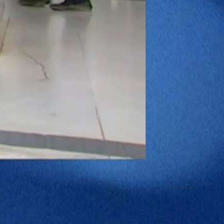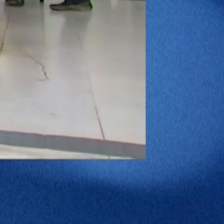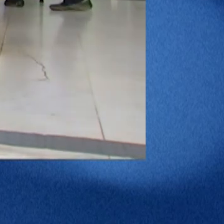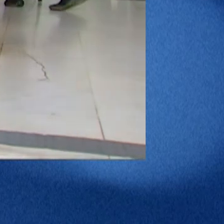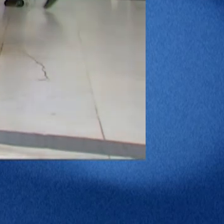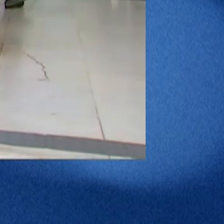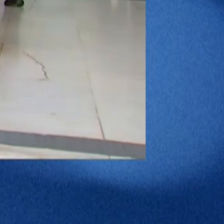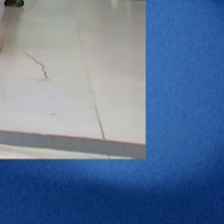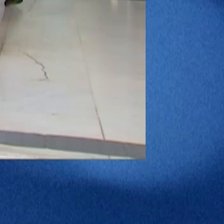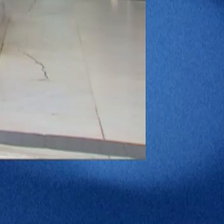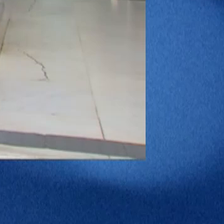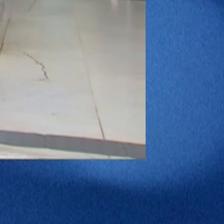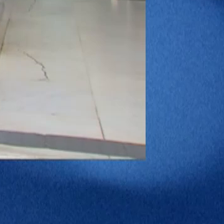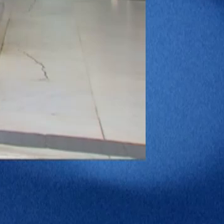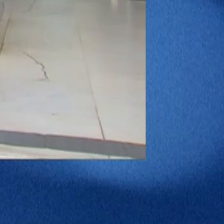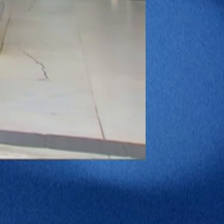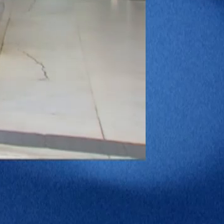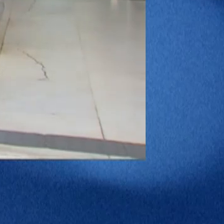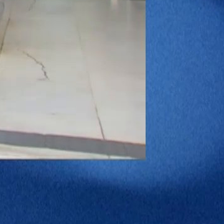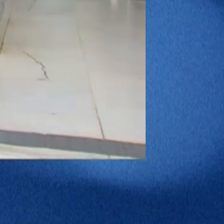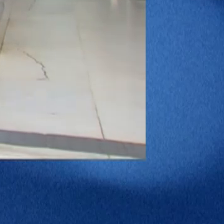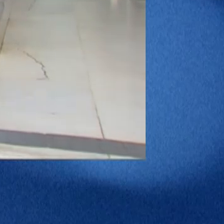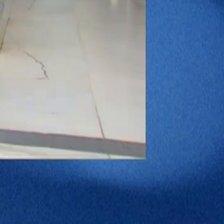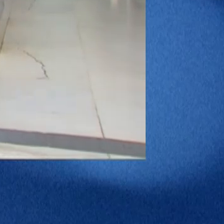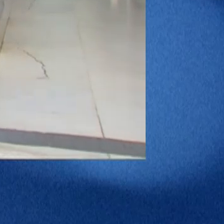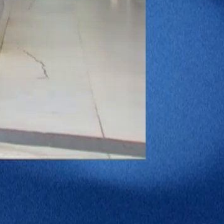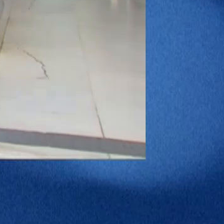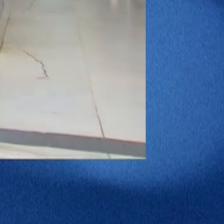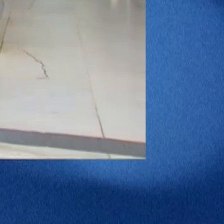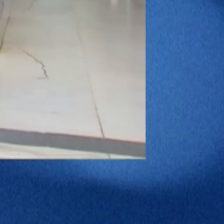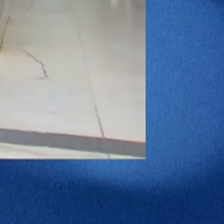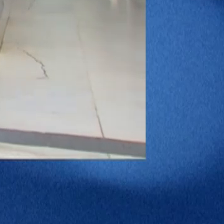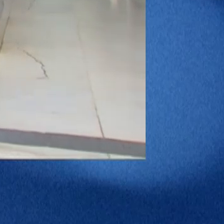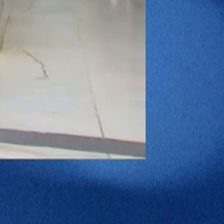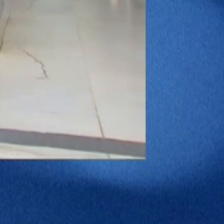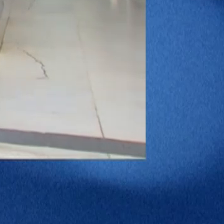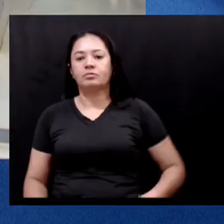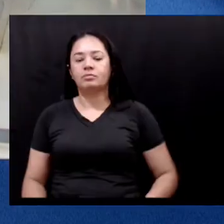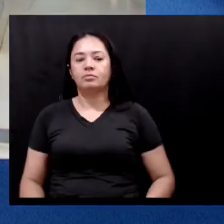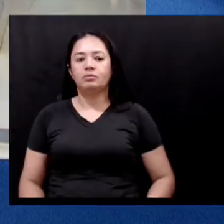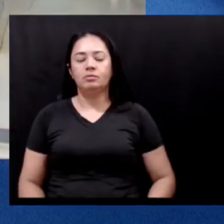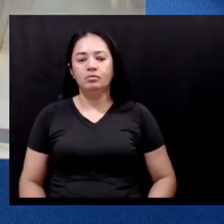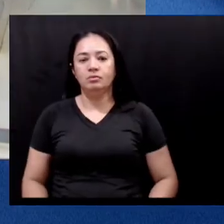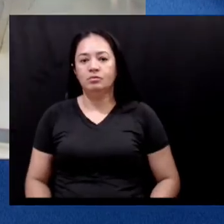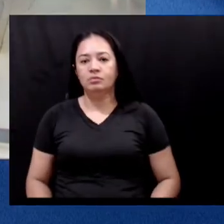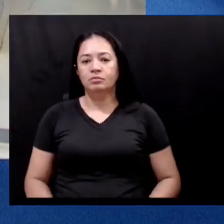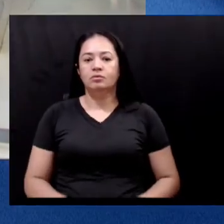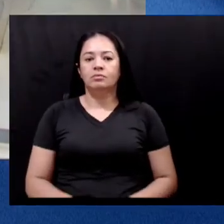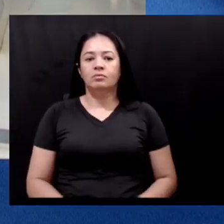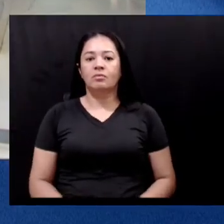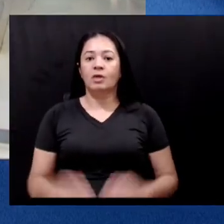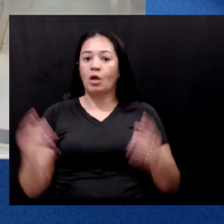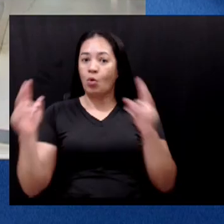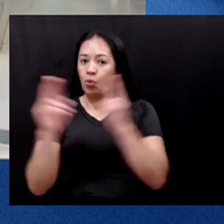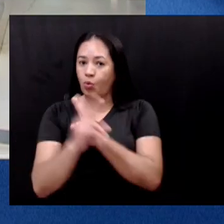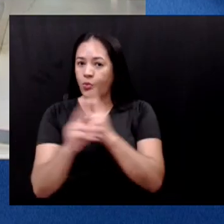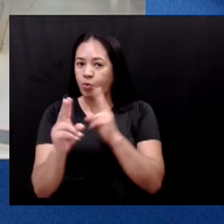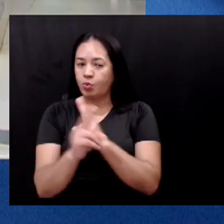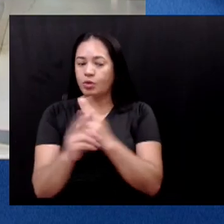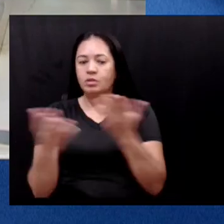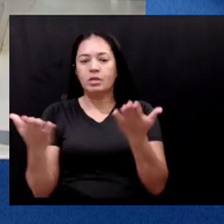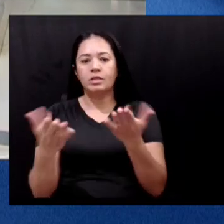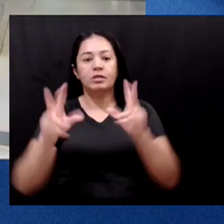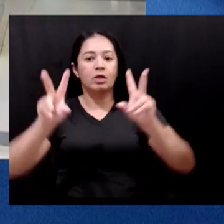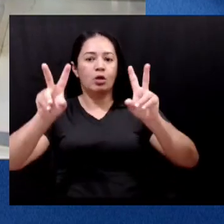Em tempos de mudanças climáticas e eventos extremos, refletir sobre o futuro é urgente. Este é o tema da Semana do